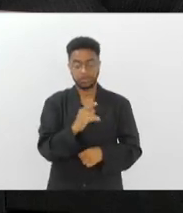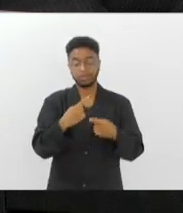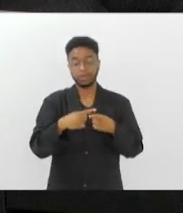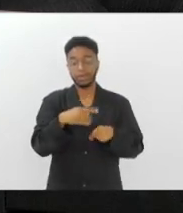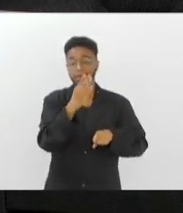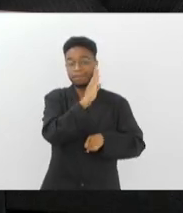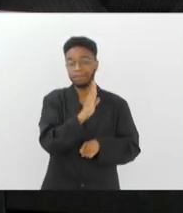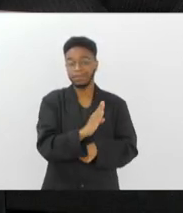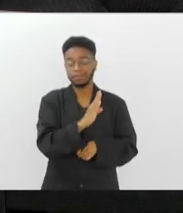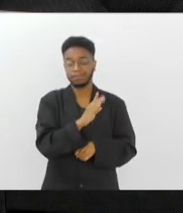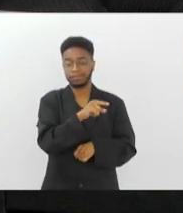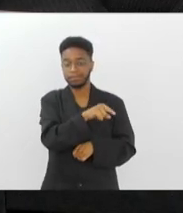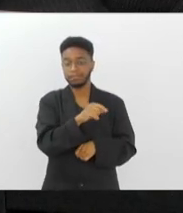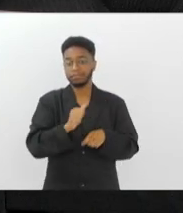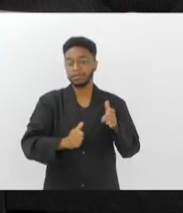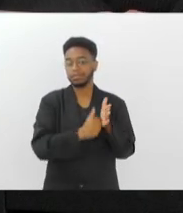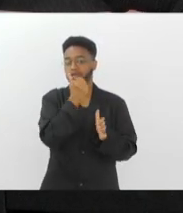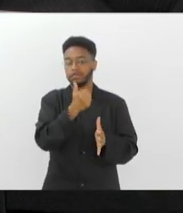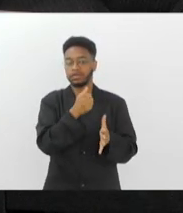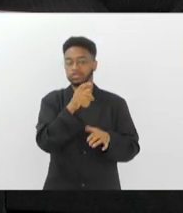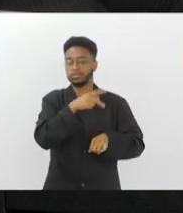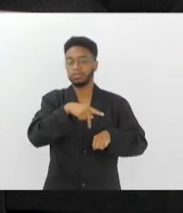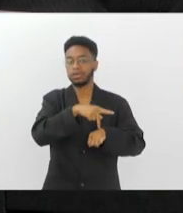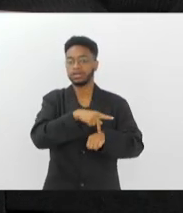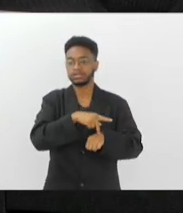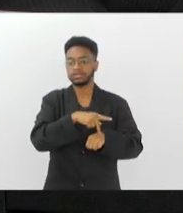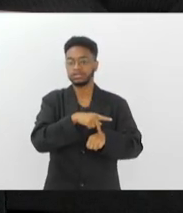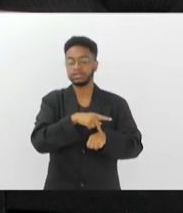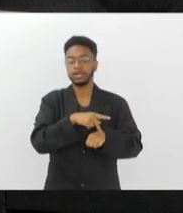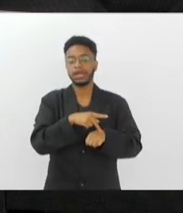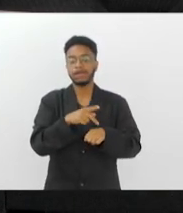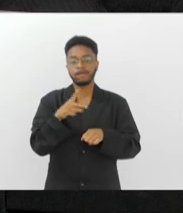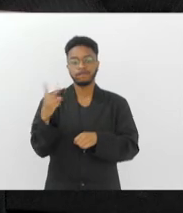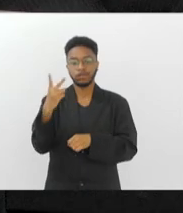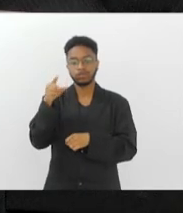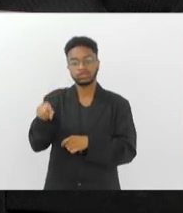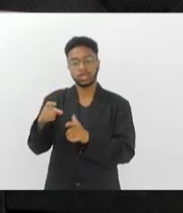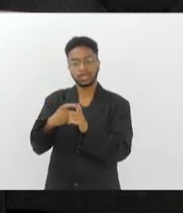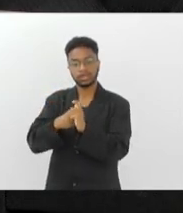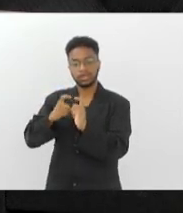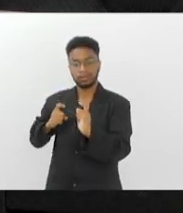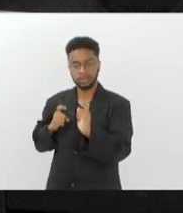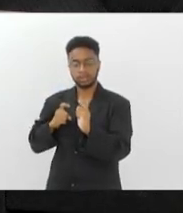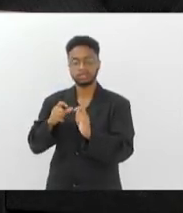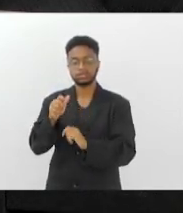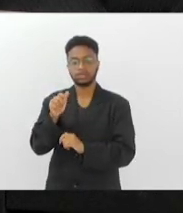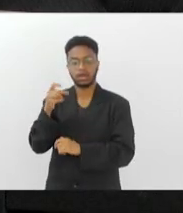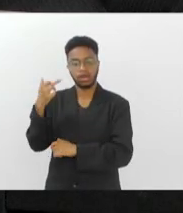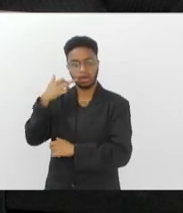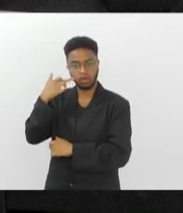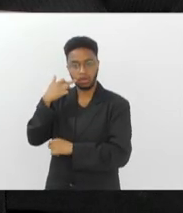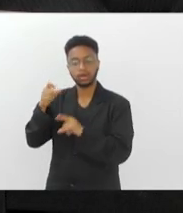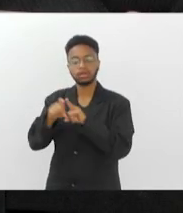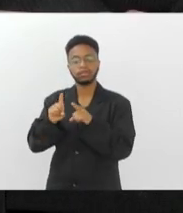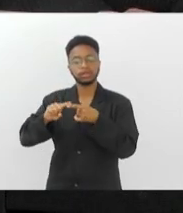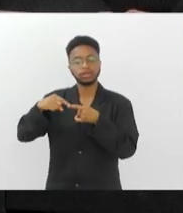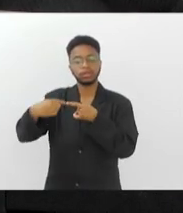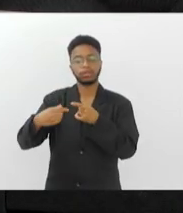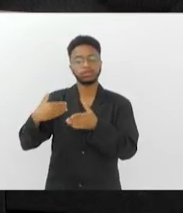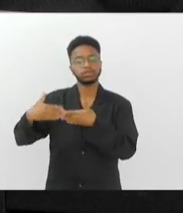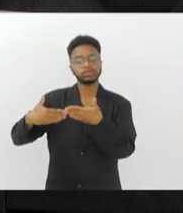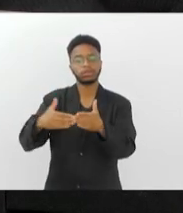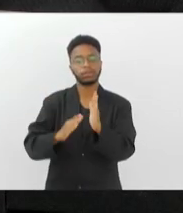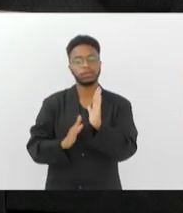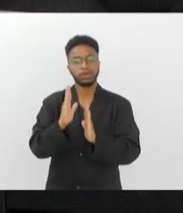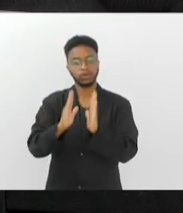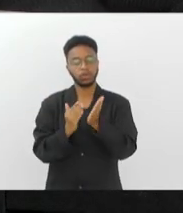país do mundo a reconhecer a independência de Angola e, a partir dessa data, iniciaram as relações comerciais